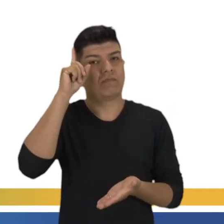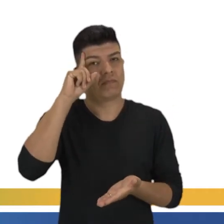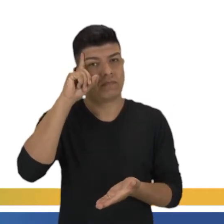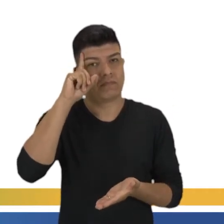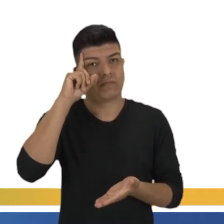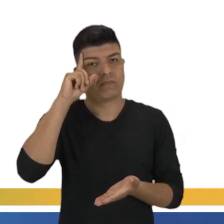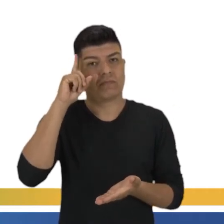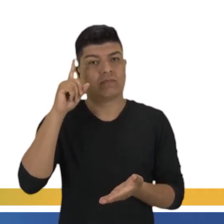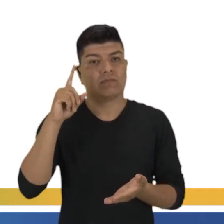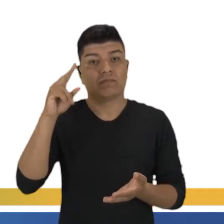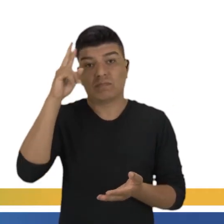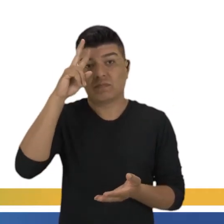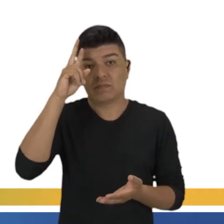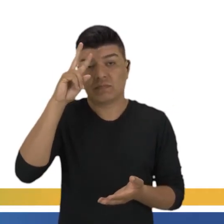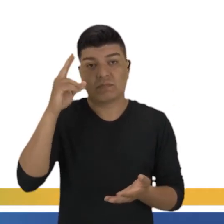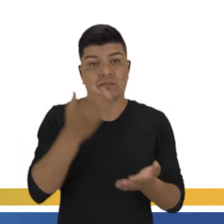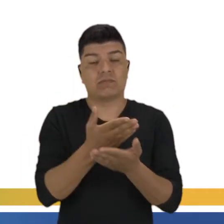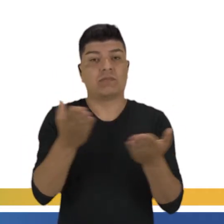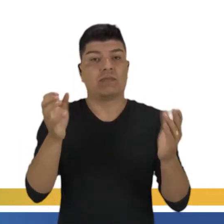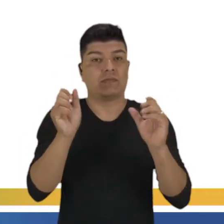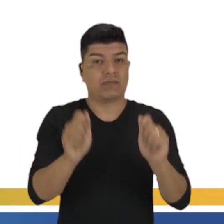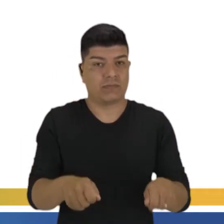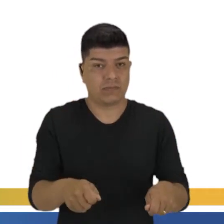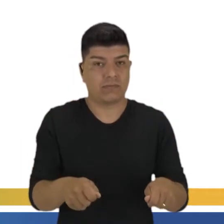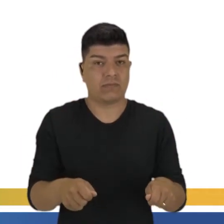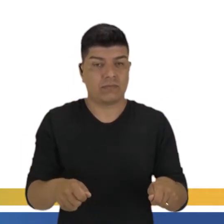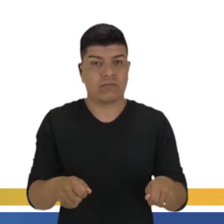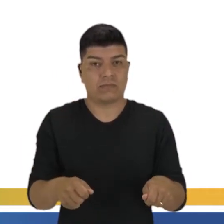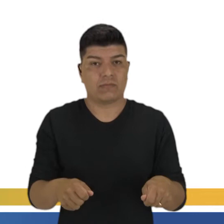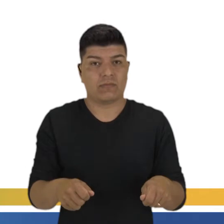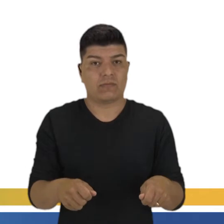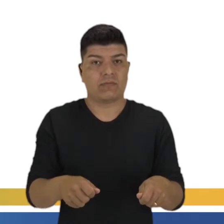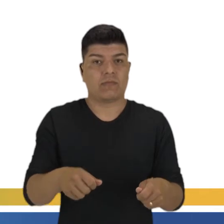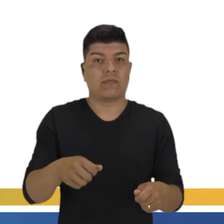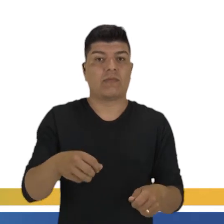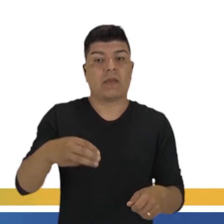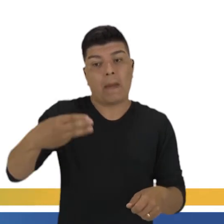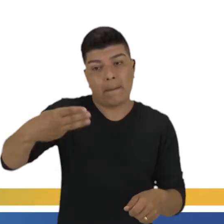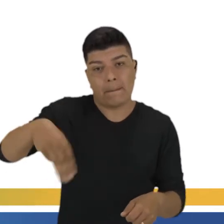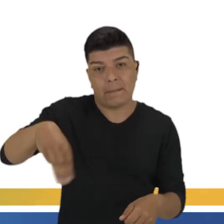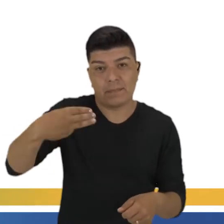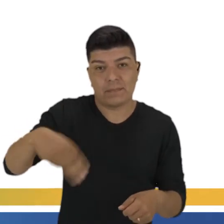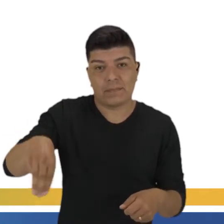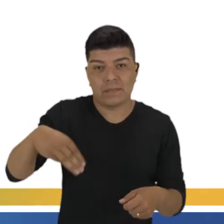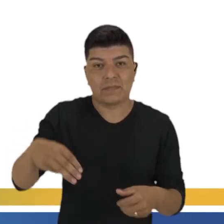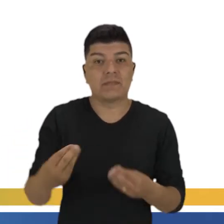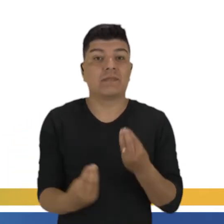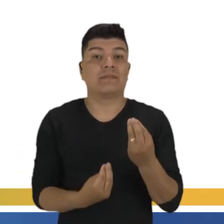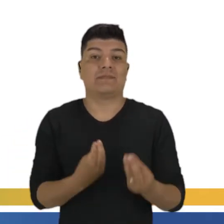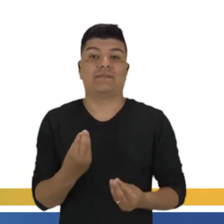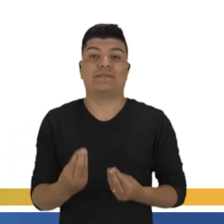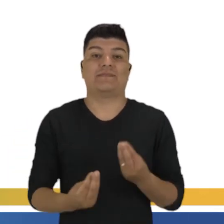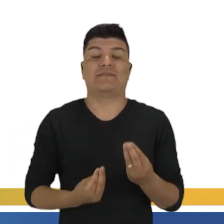aí vale ressaltar que você pode matematizar isso de forma